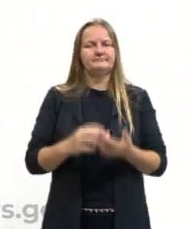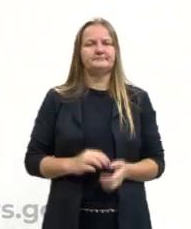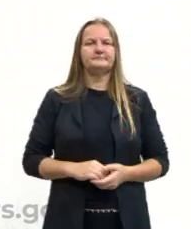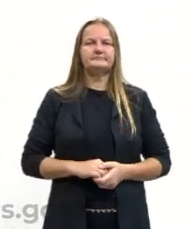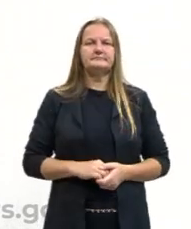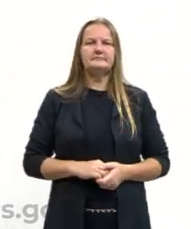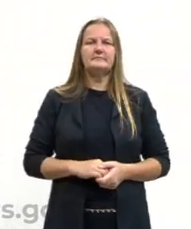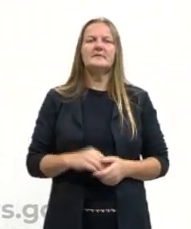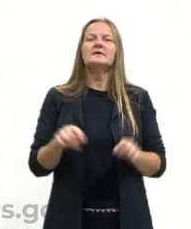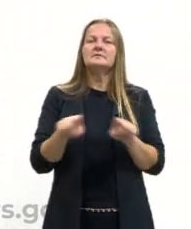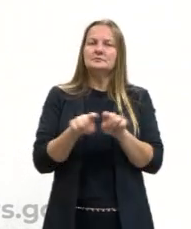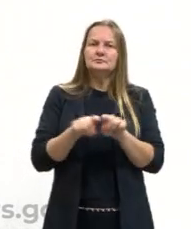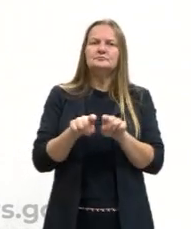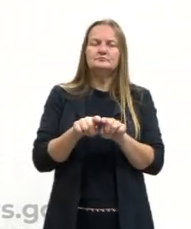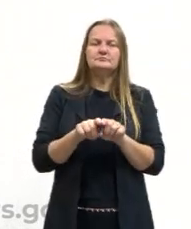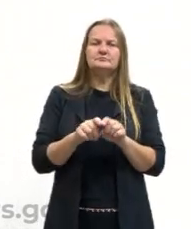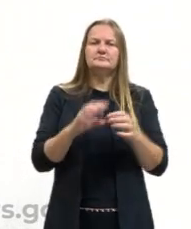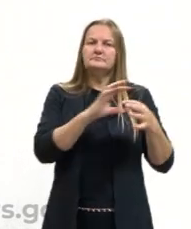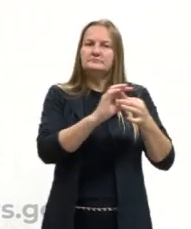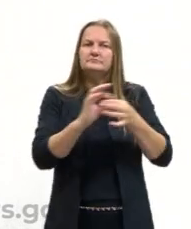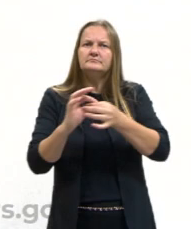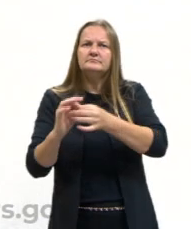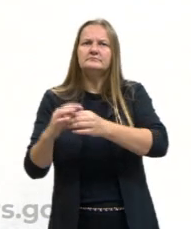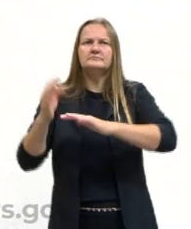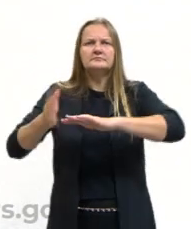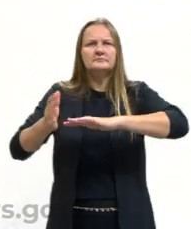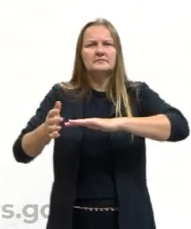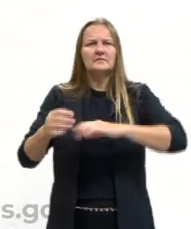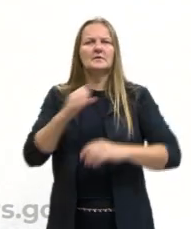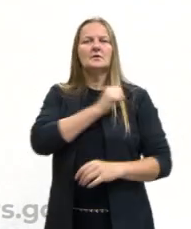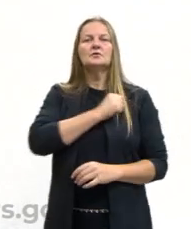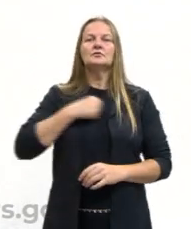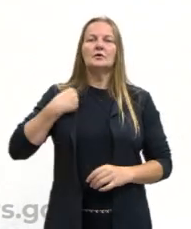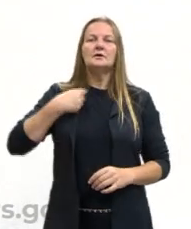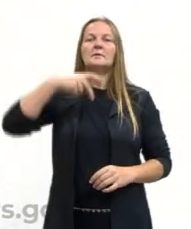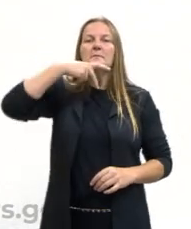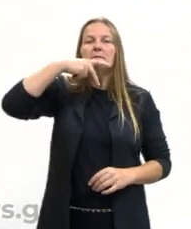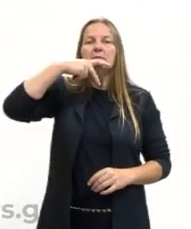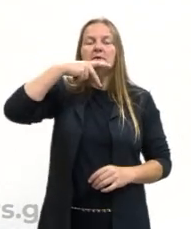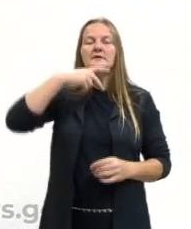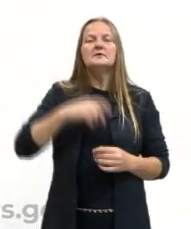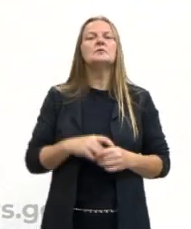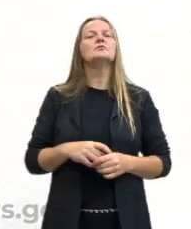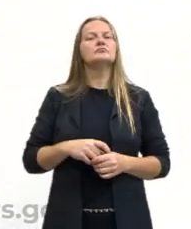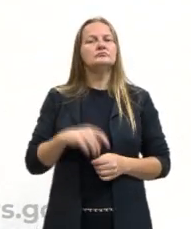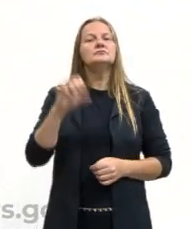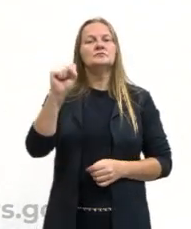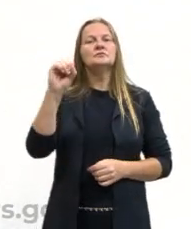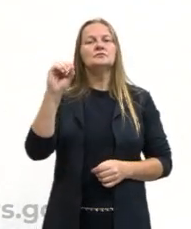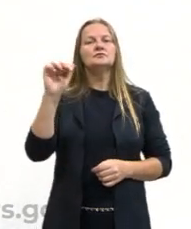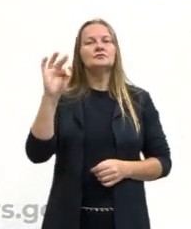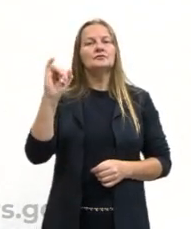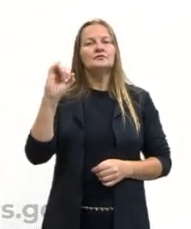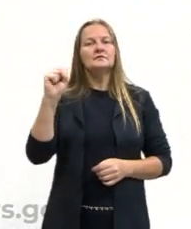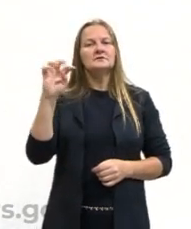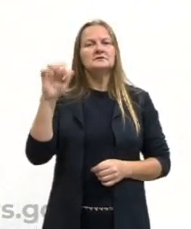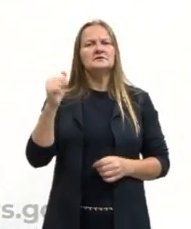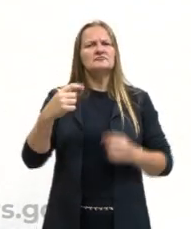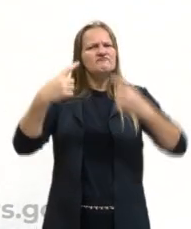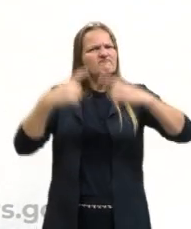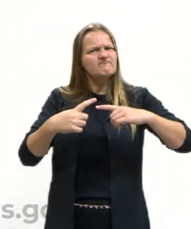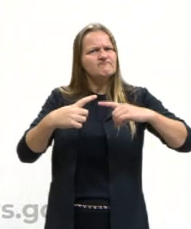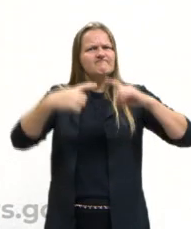eles também são contemporâneos do Sócrates de Platão com quem os surfistas vão ter vários